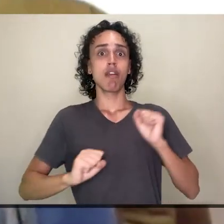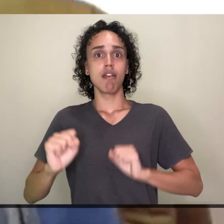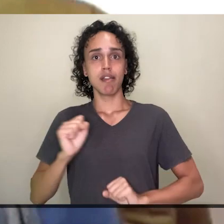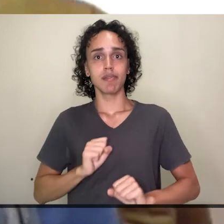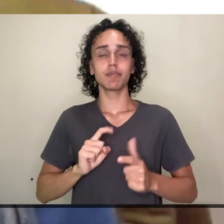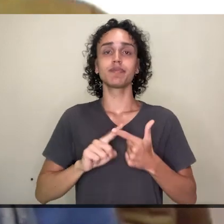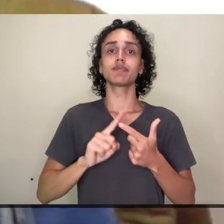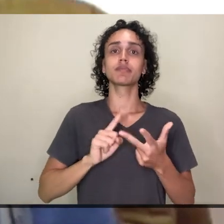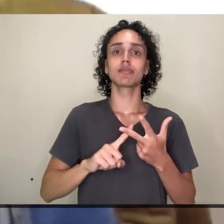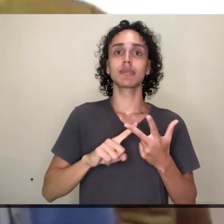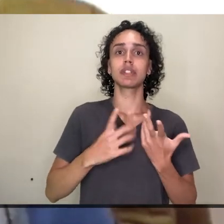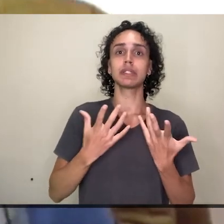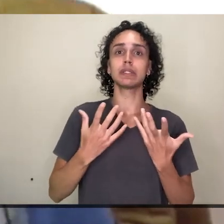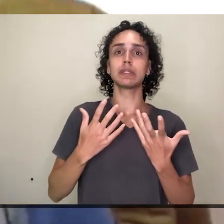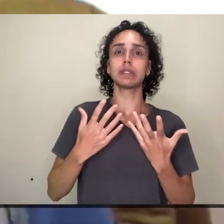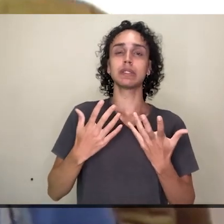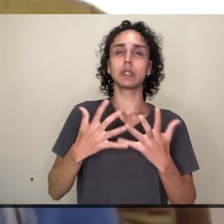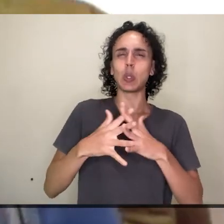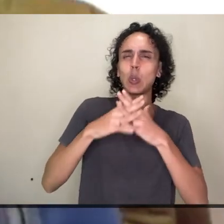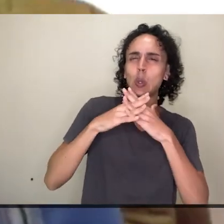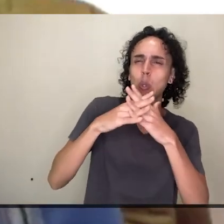sentimentos, tristeza,